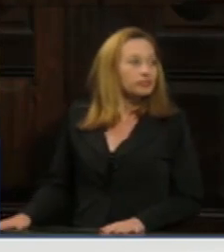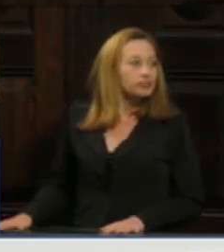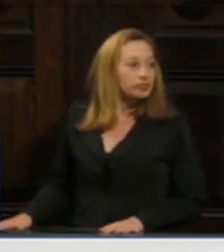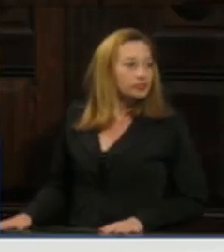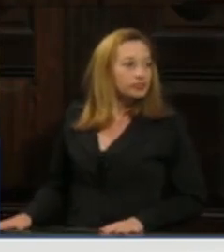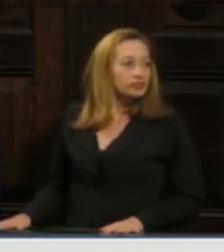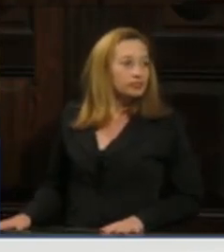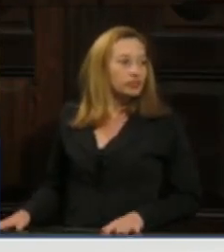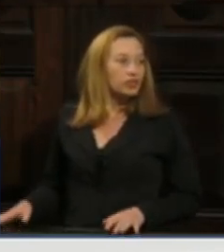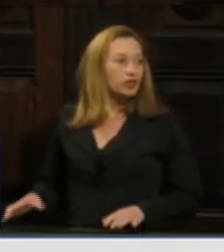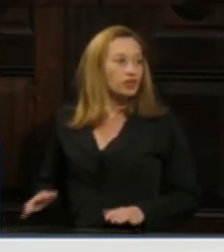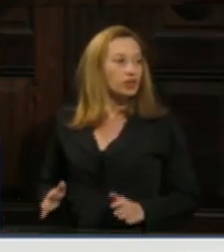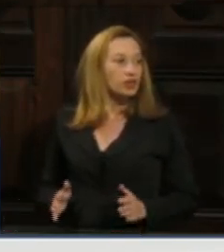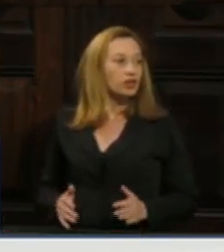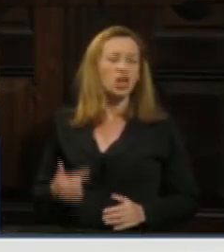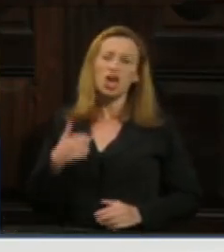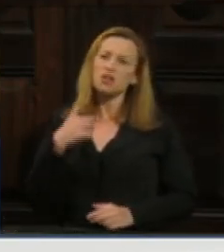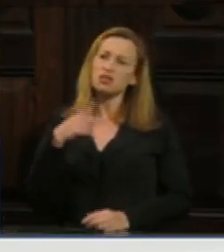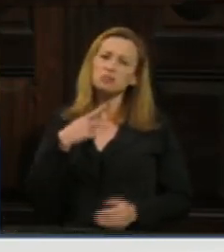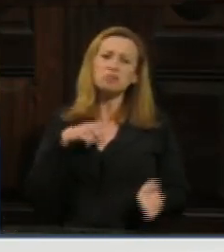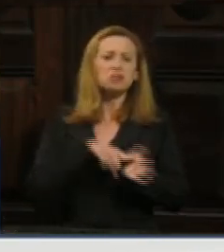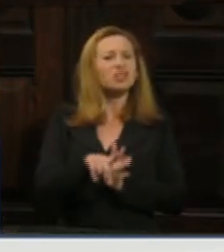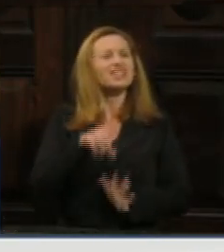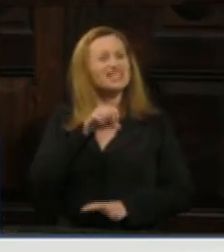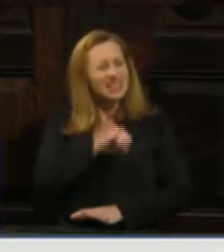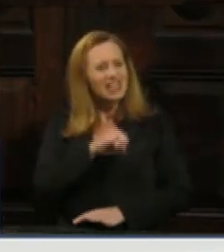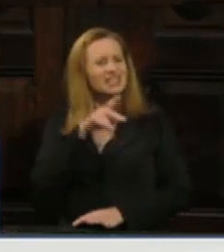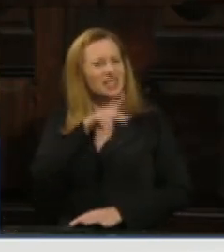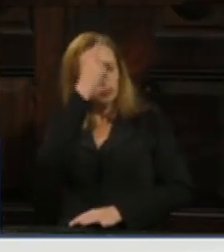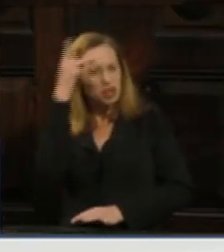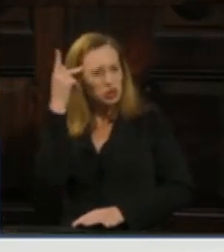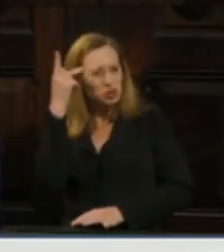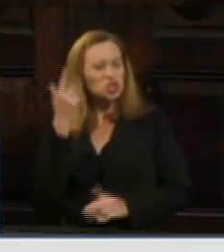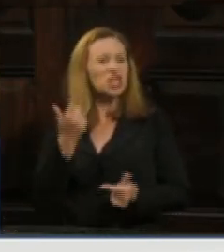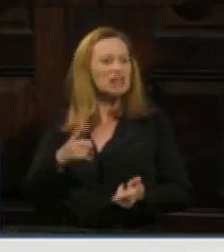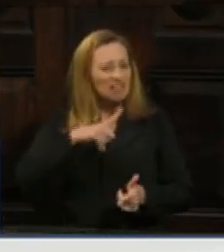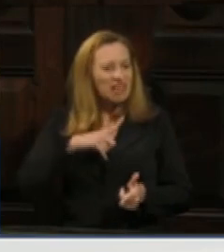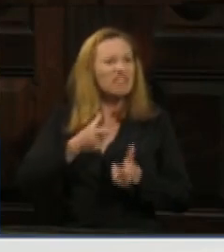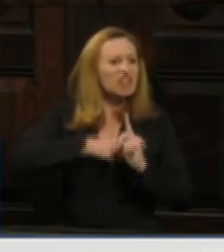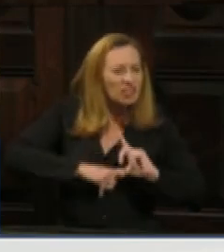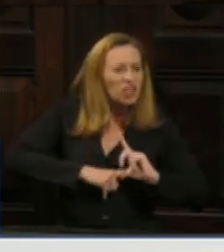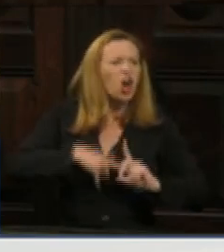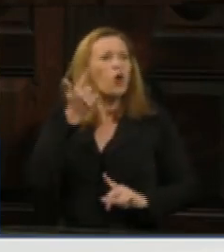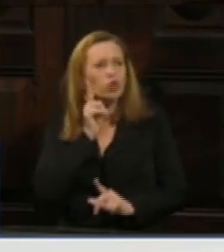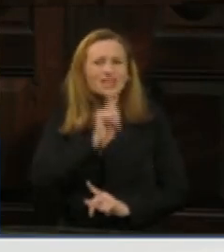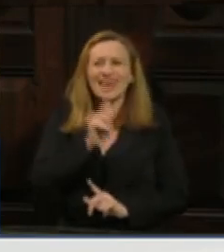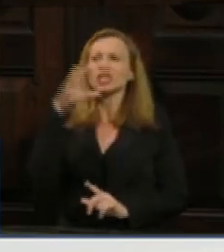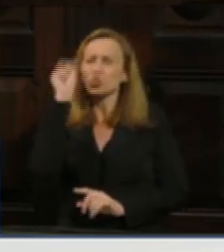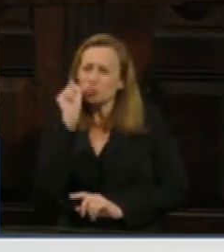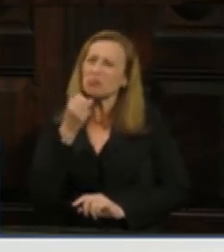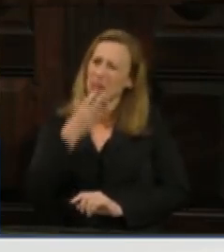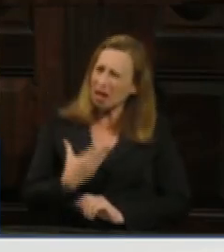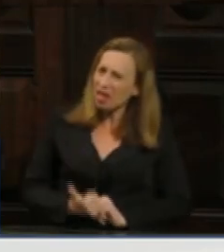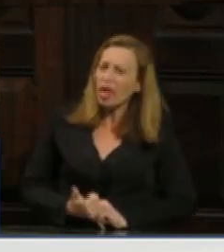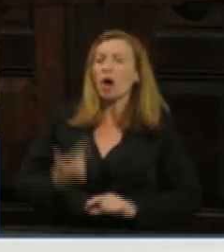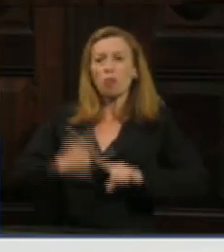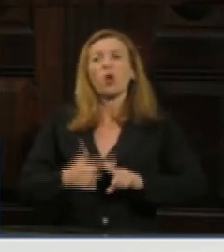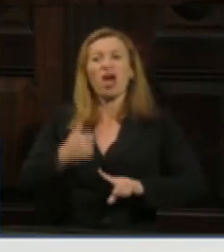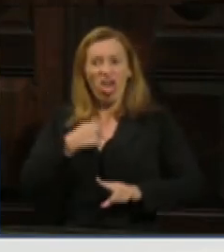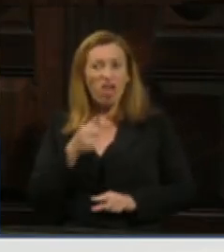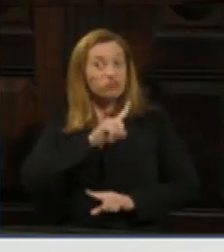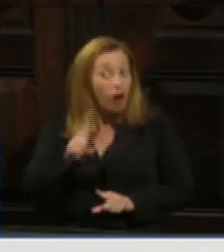por exemplo, onde já está esclarecido, mas que deixa arrasado aqueles